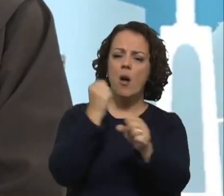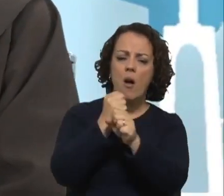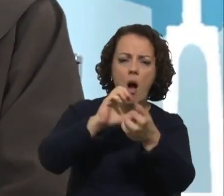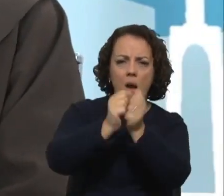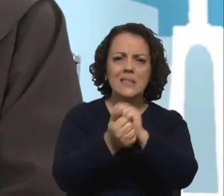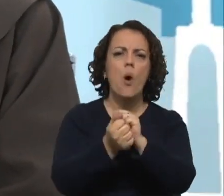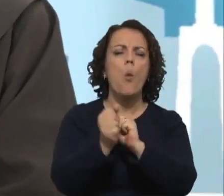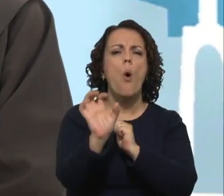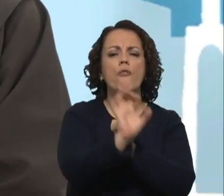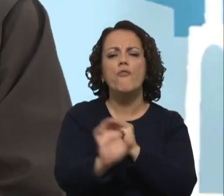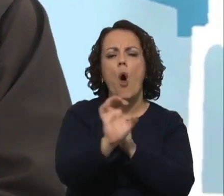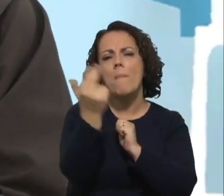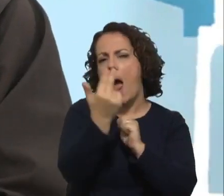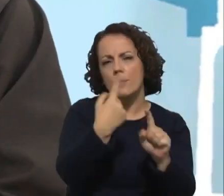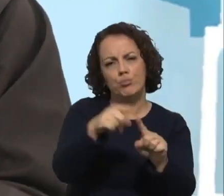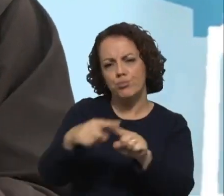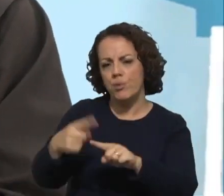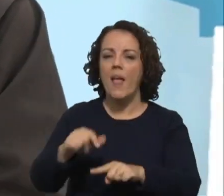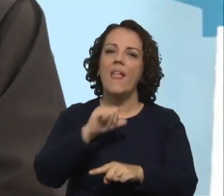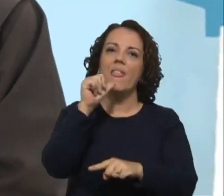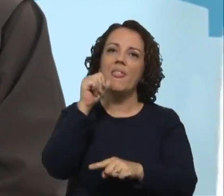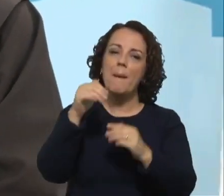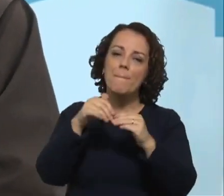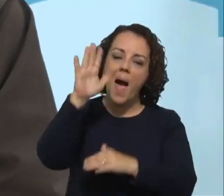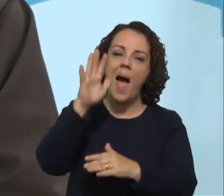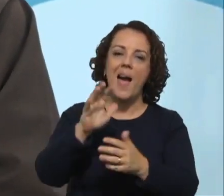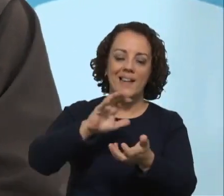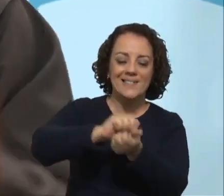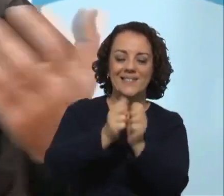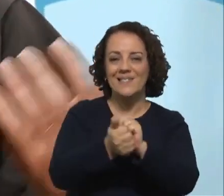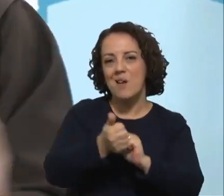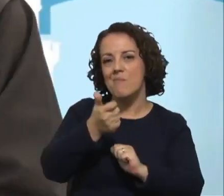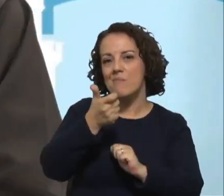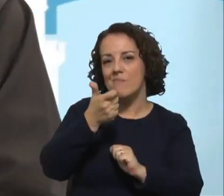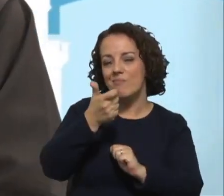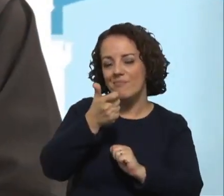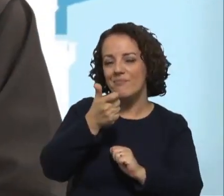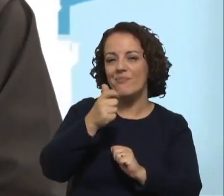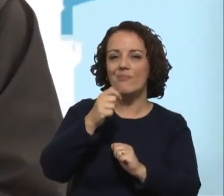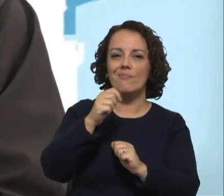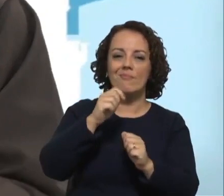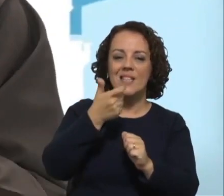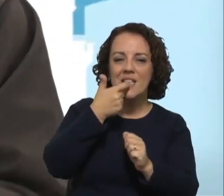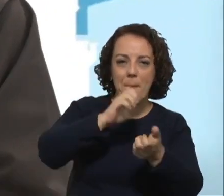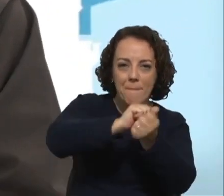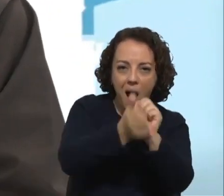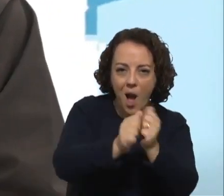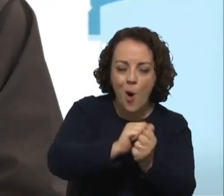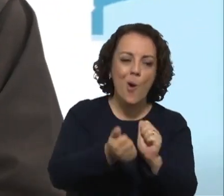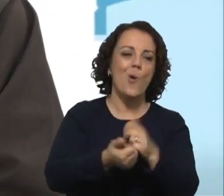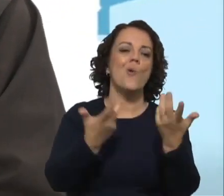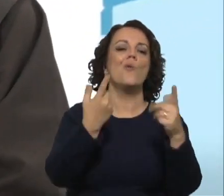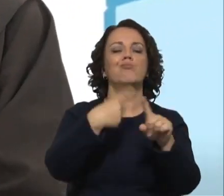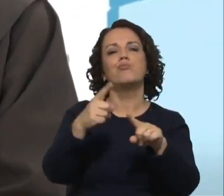plásticas. Tradicionalmente são mais os barristas, mas nós abrangemos toda a gente praticamente, apenas algumas regras